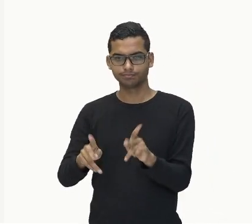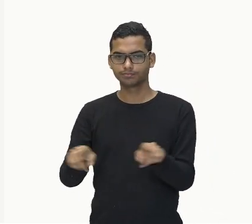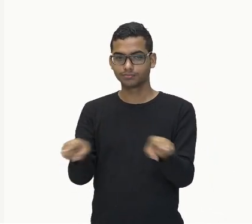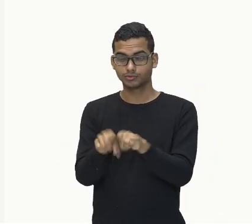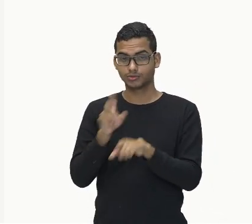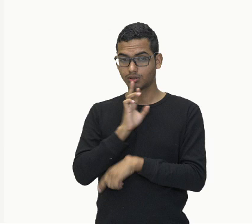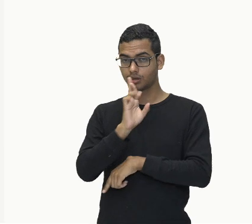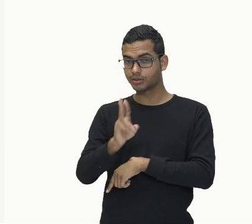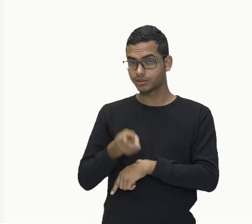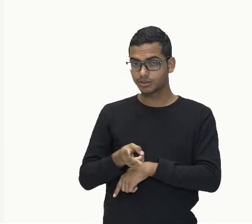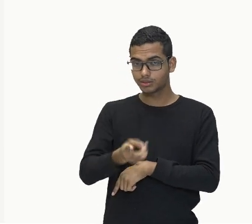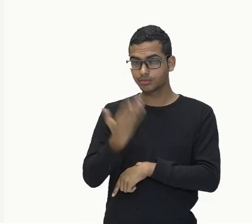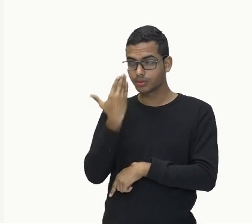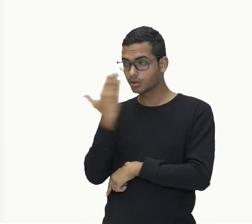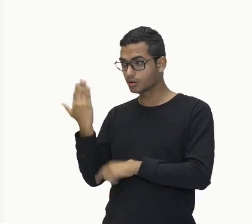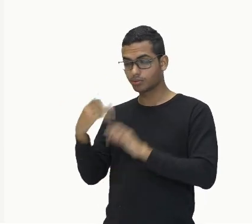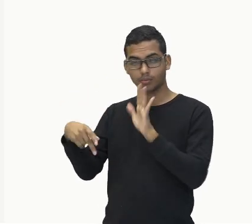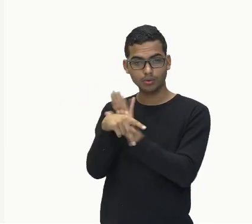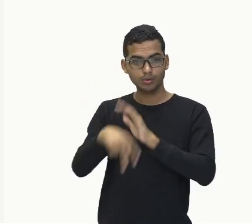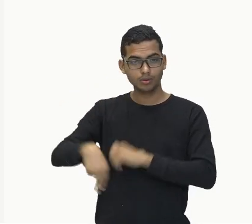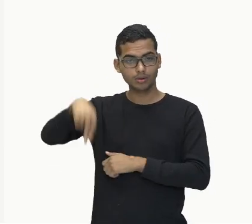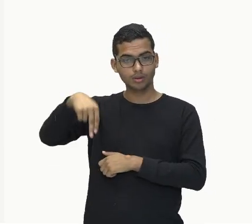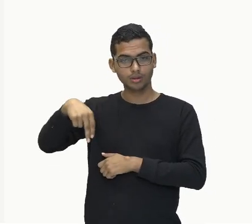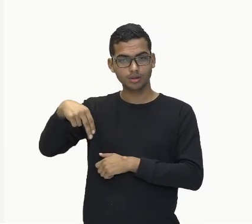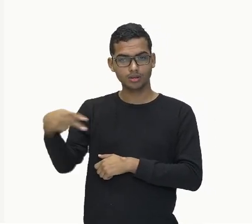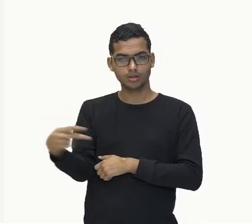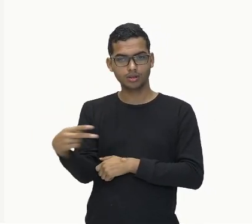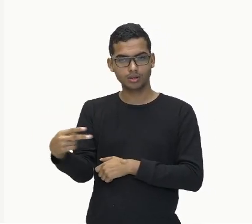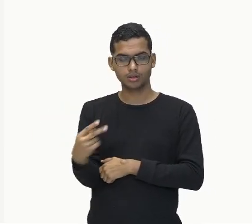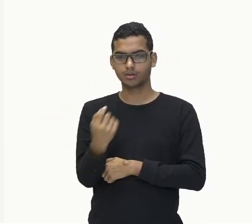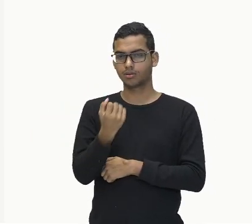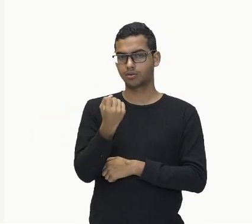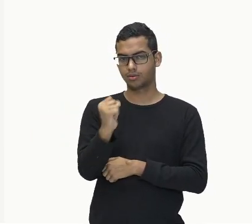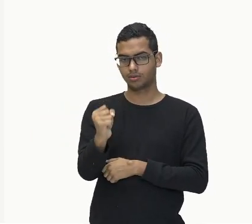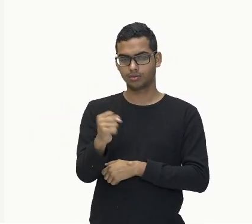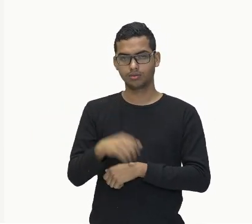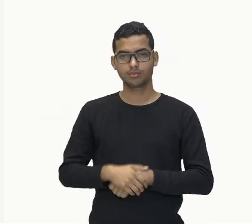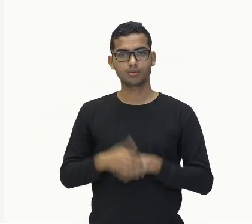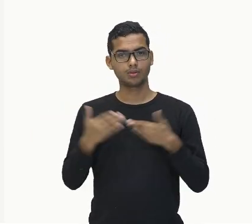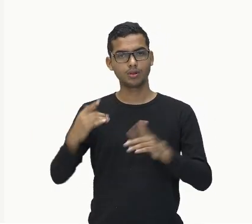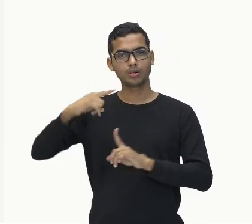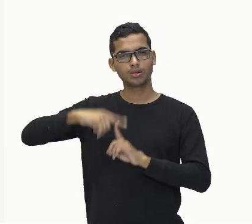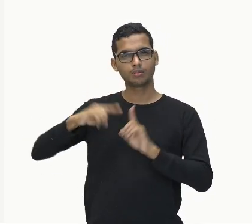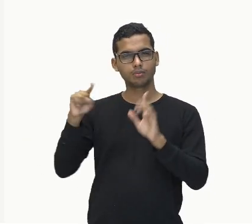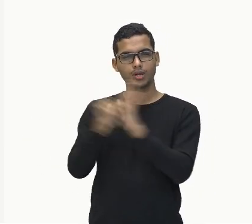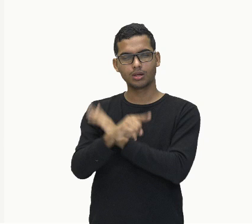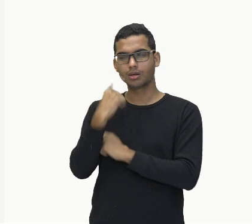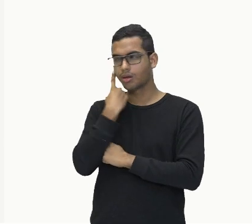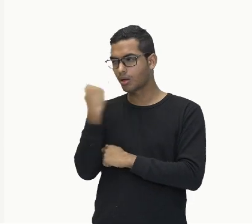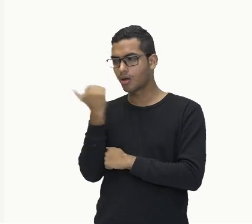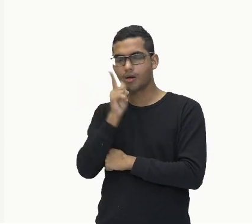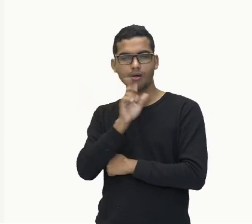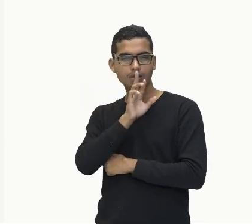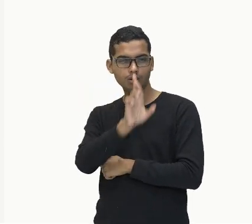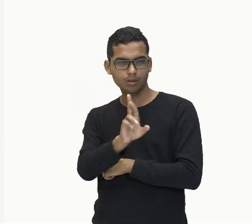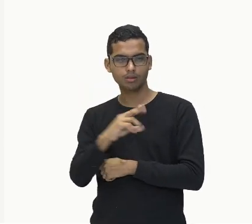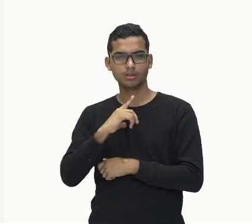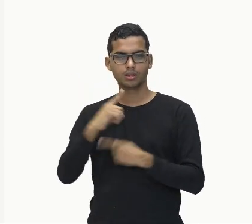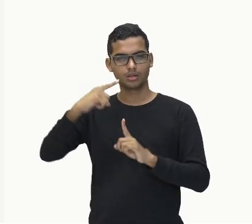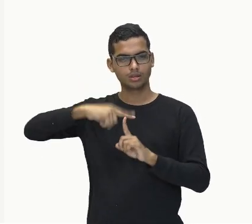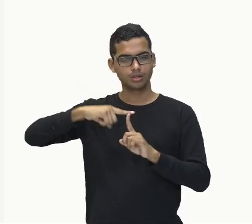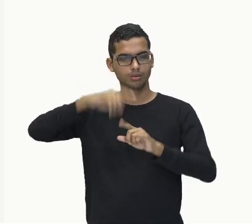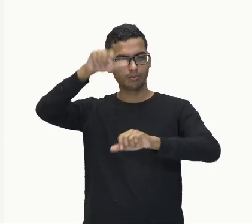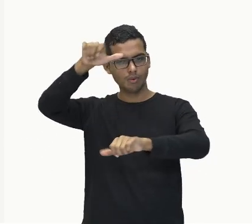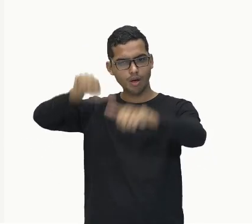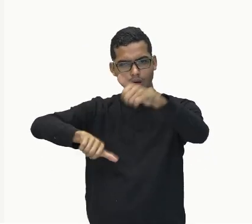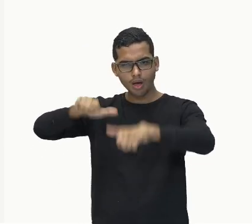gente é que o n é igual a 8. Então, quando a gente resolver esse tipo de questão, a gente tem que também fazer esse tipo de